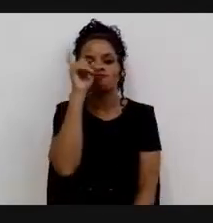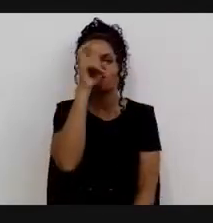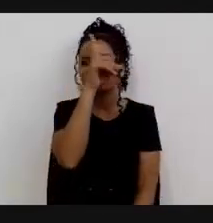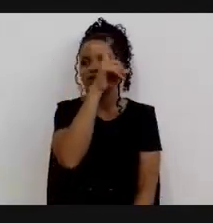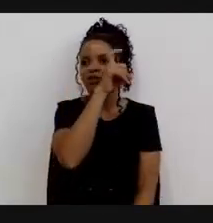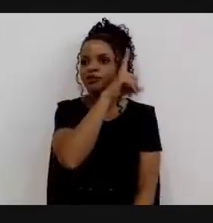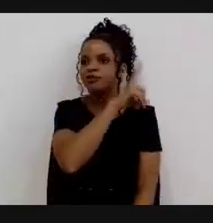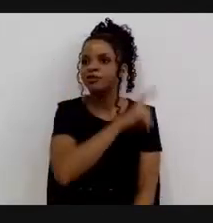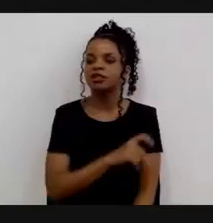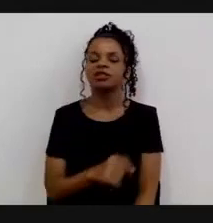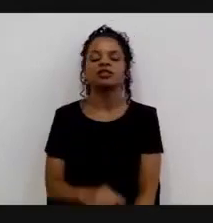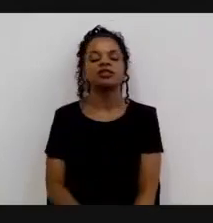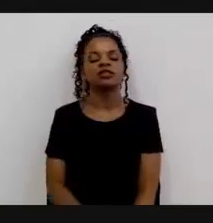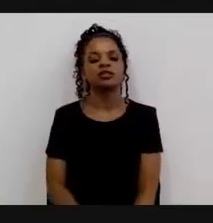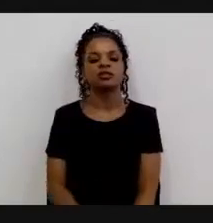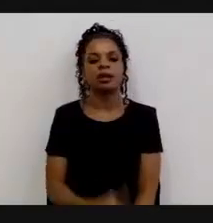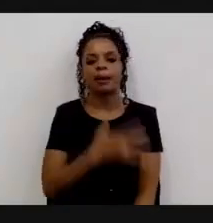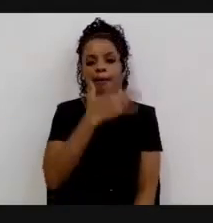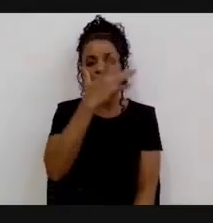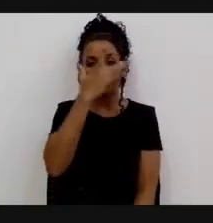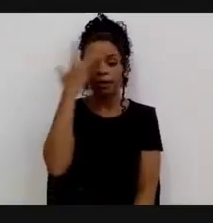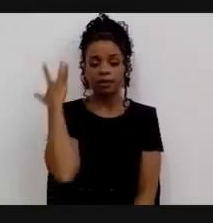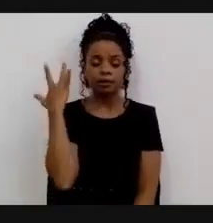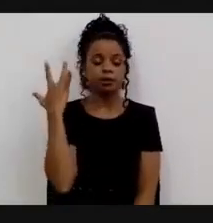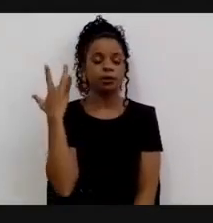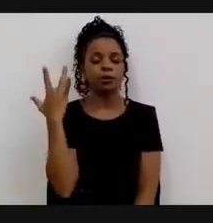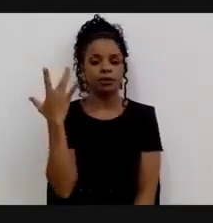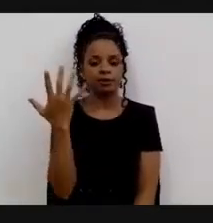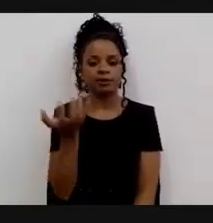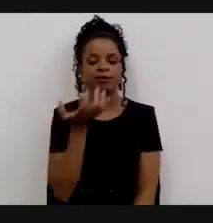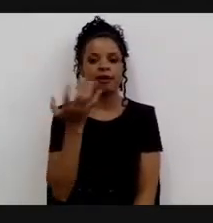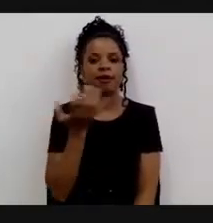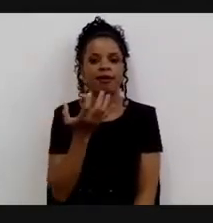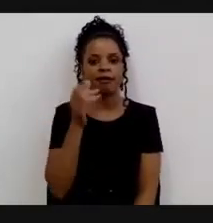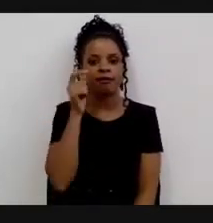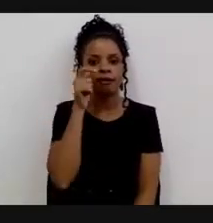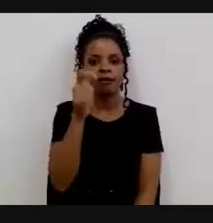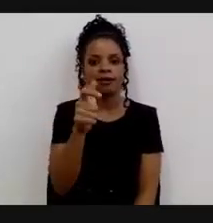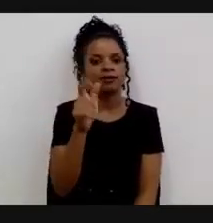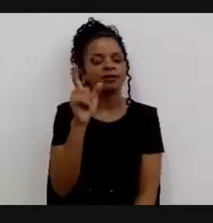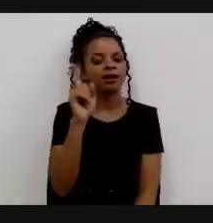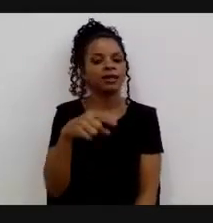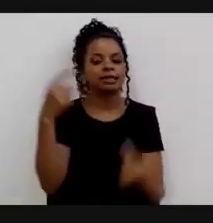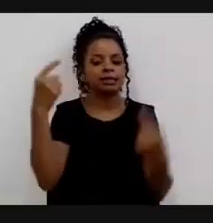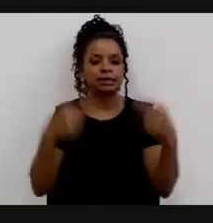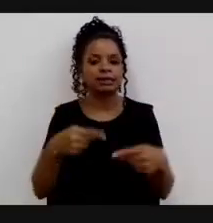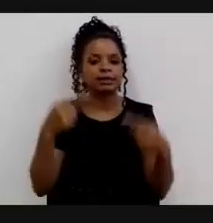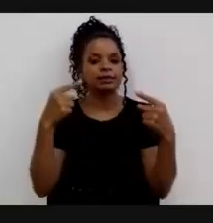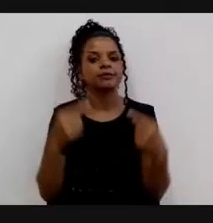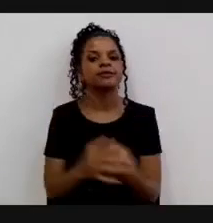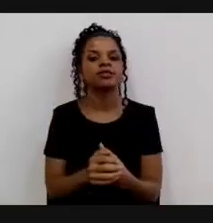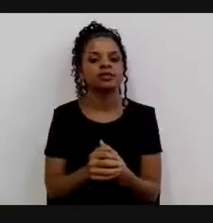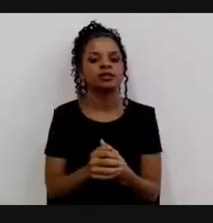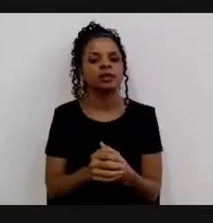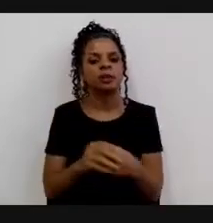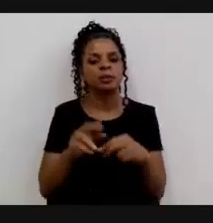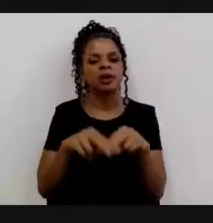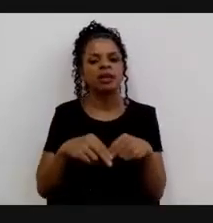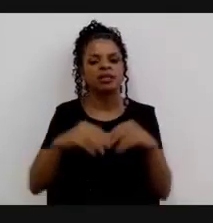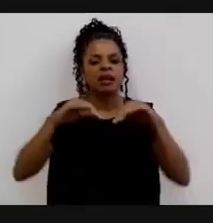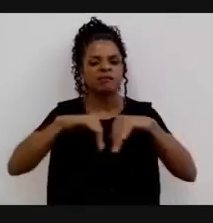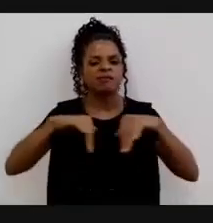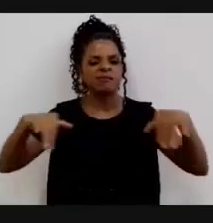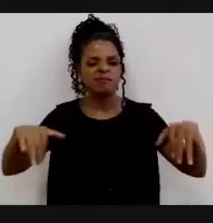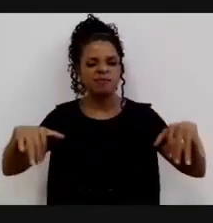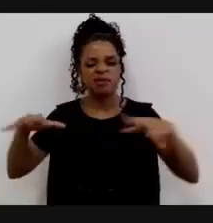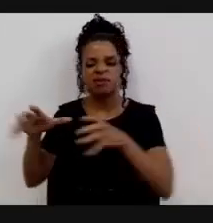falar tá se desafiando também, né? Então, por conta da polarização, por conta de todo aquele